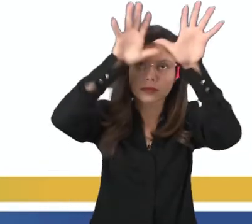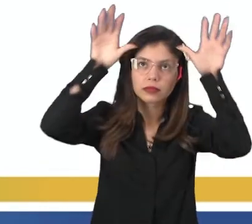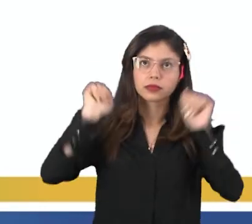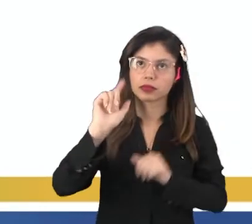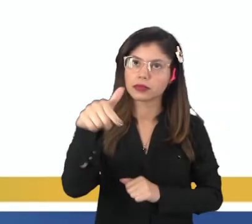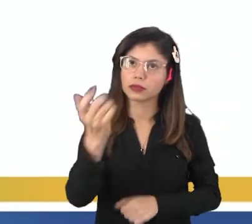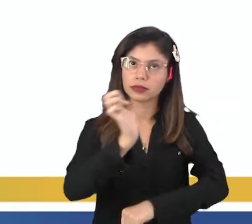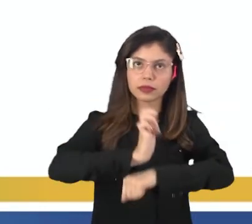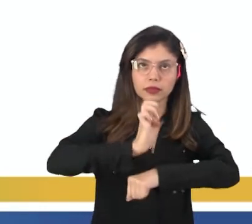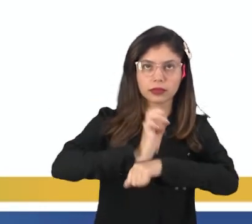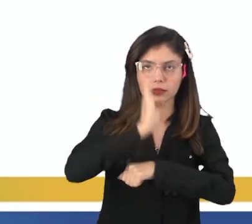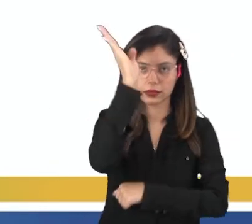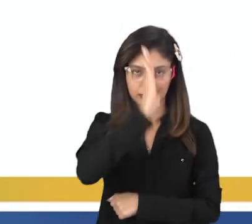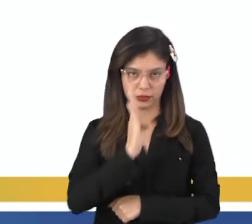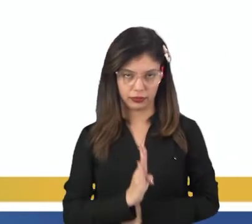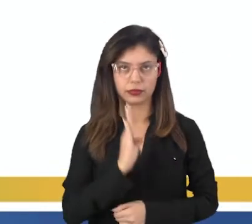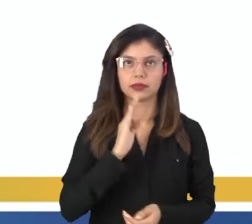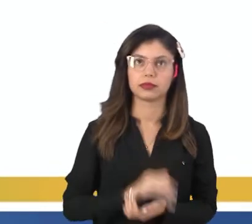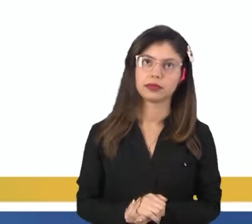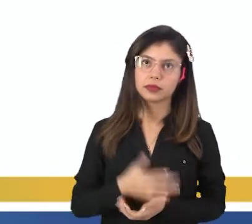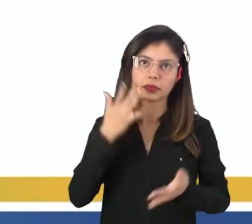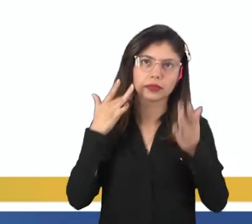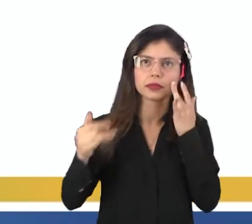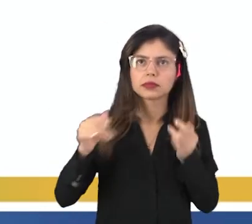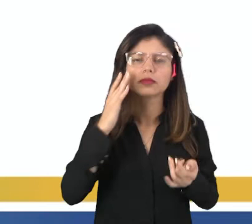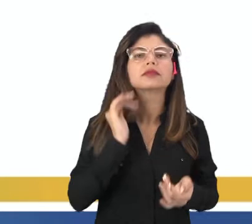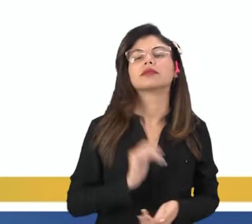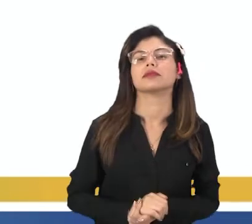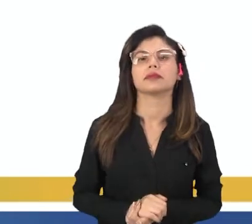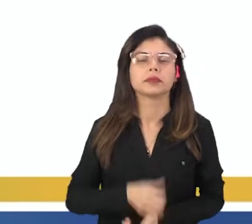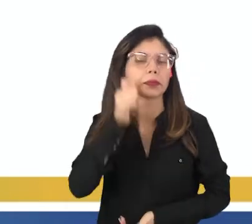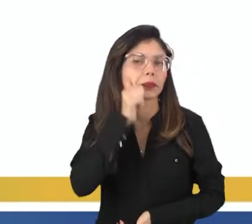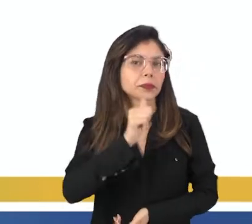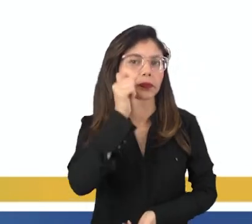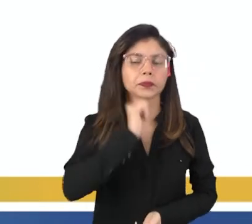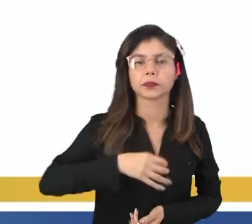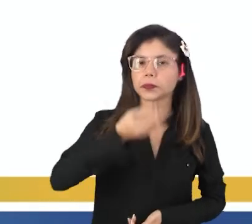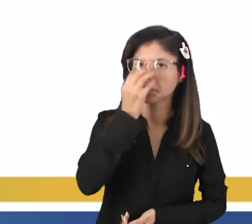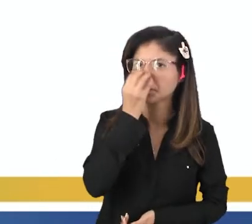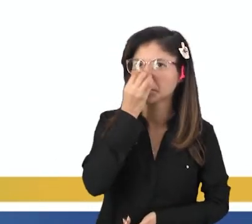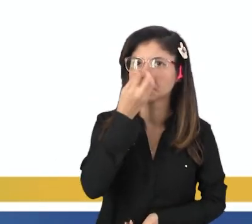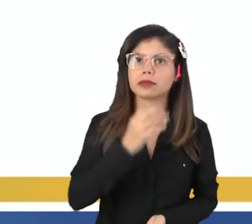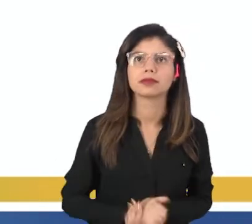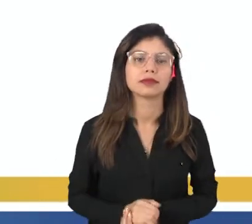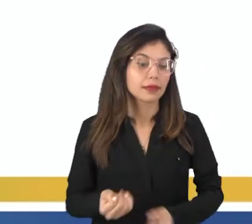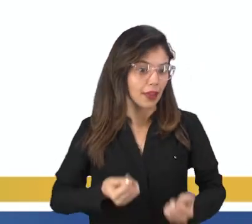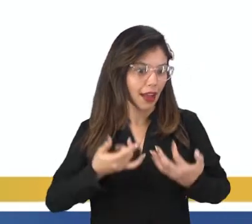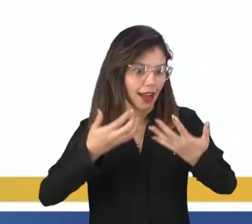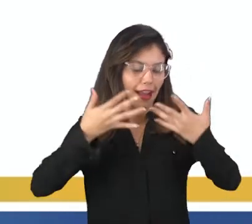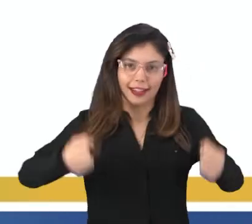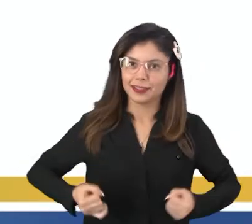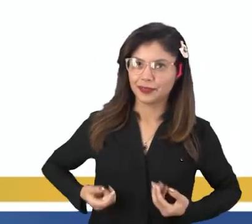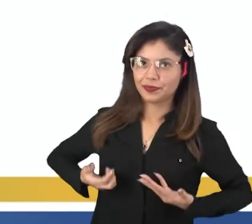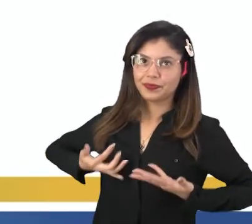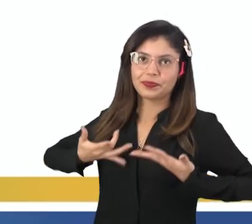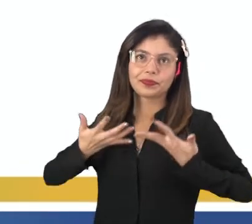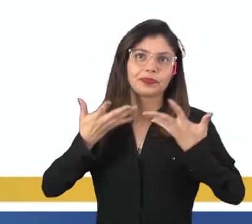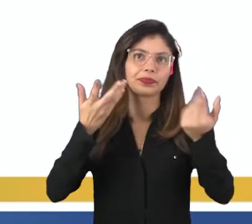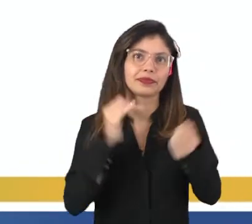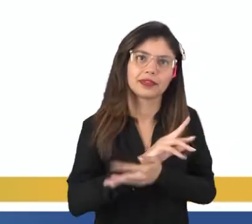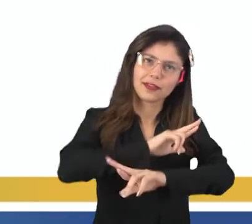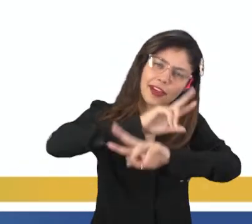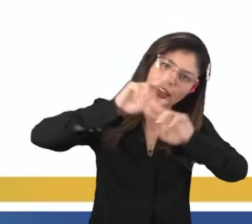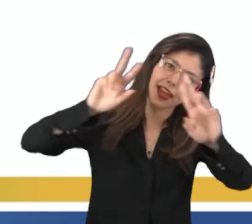do Acre e de outros estados brasileiros o cálculo teatral a menina e o palhaço encanta e emociona